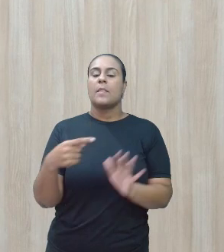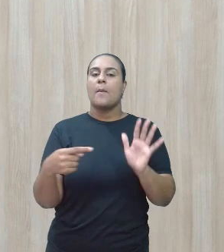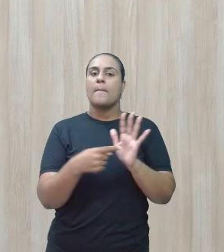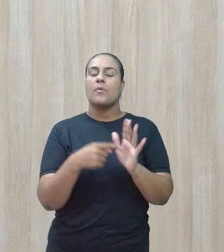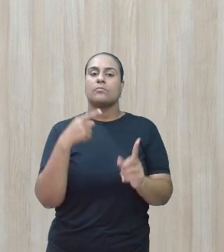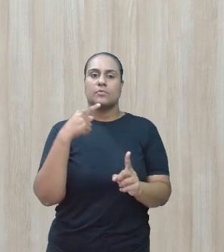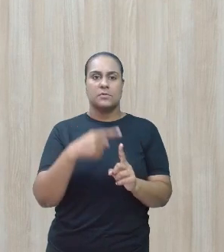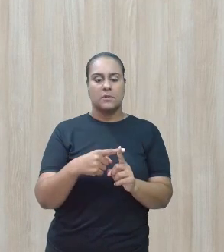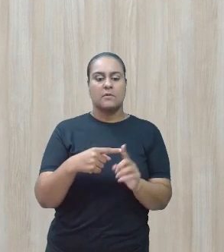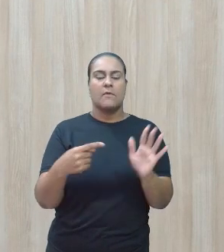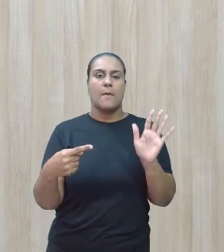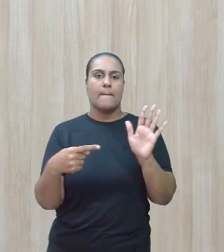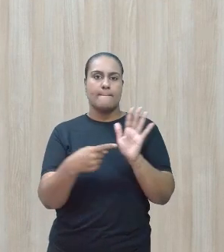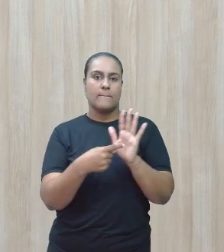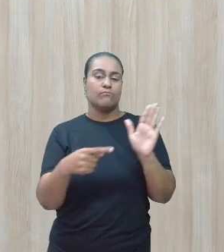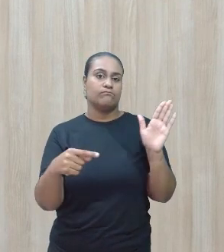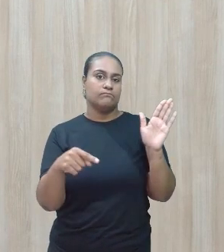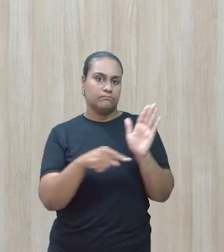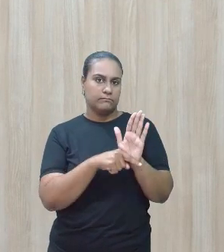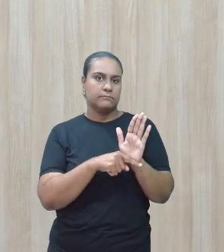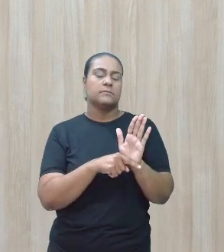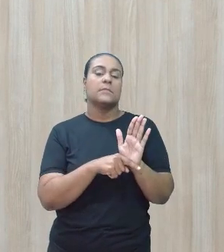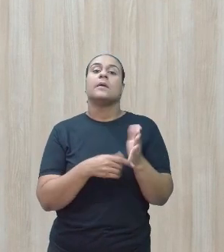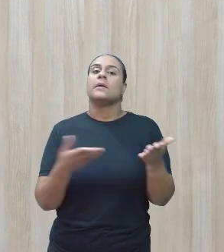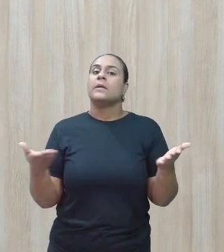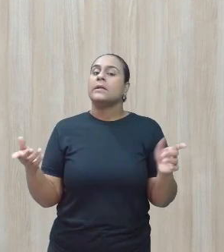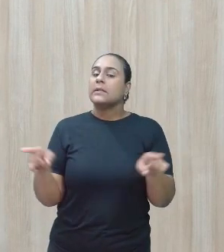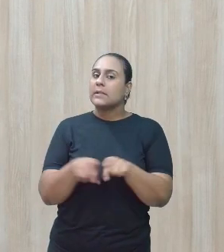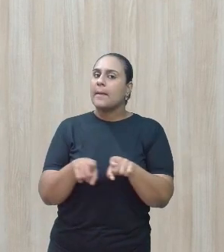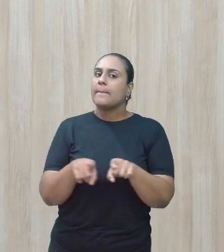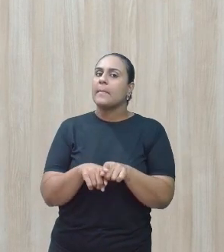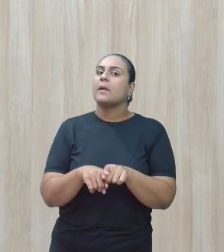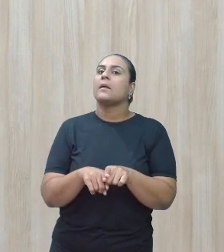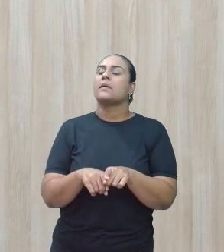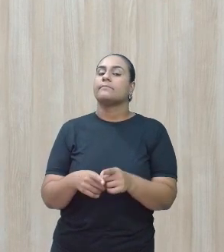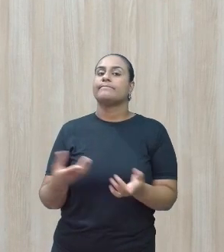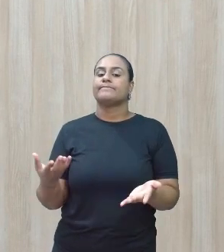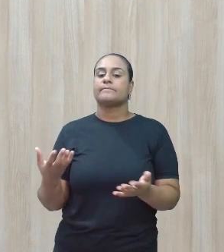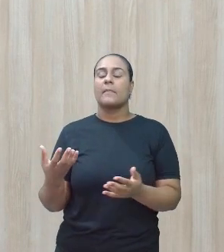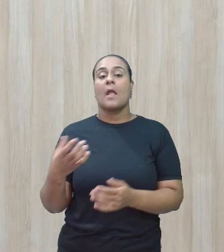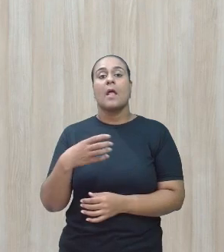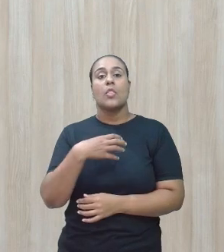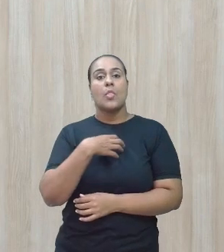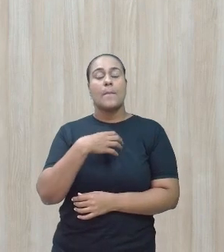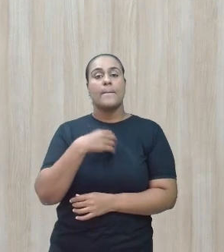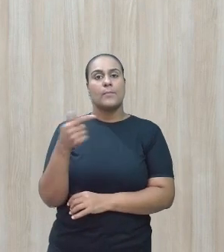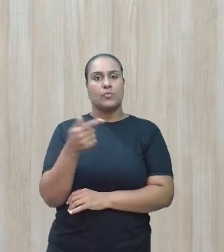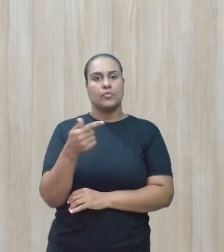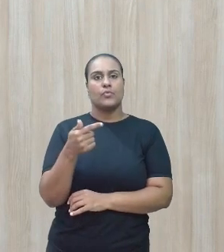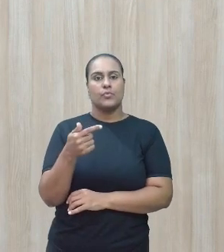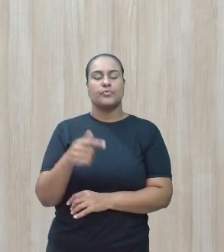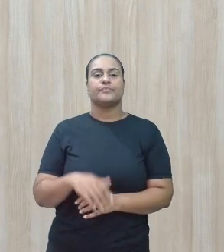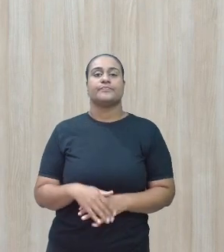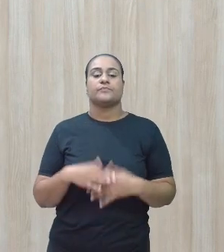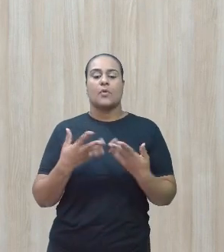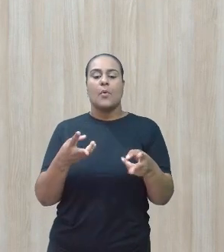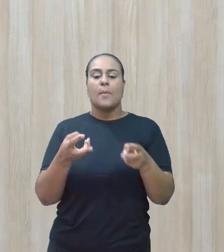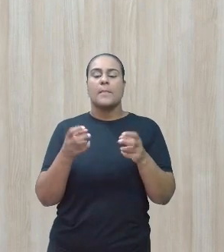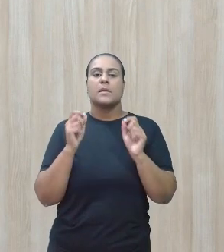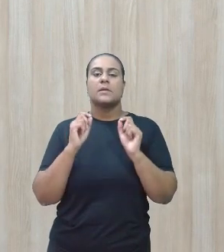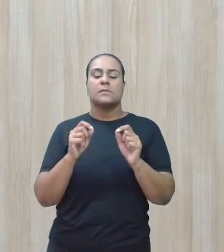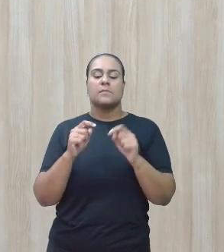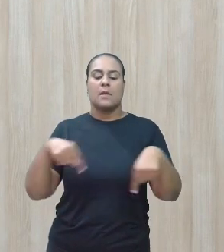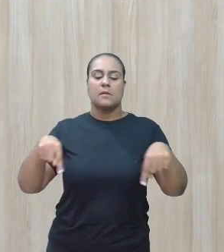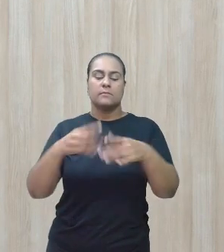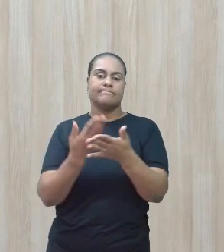ponto negativo, eu também vou trazer essa mesma visão para o modo 2, tá certo? Então, eu percebia muito em sala